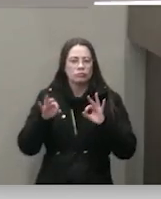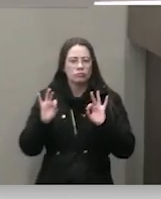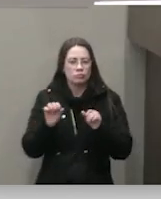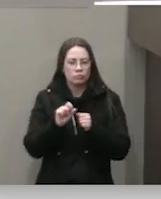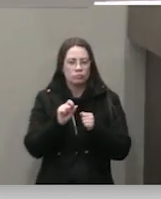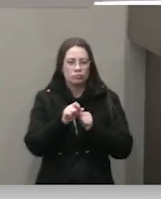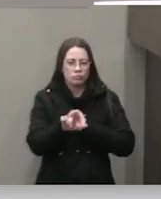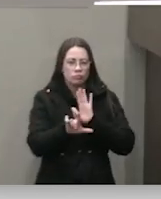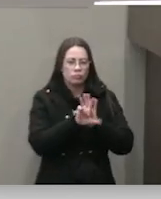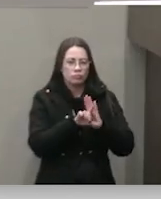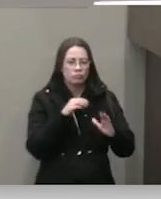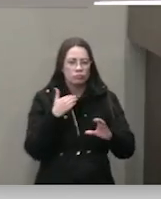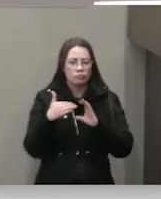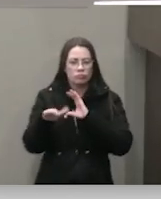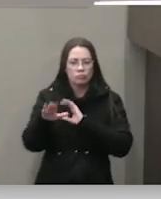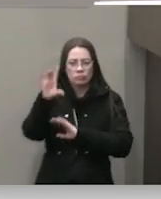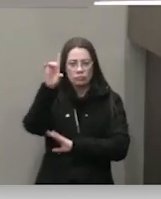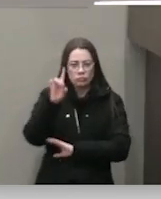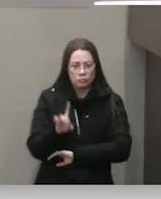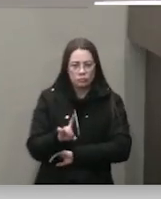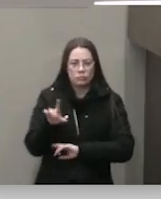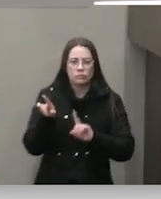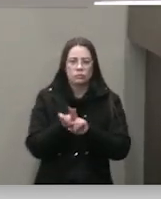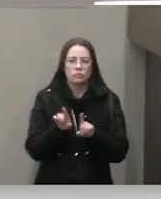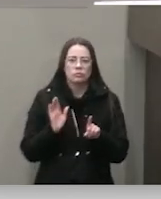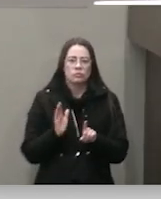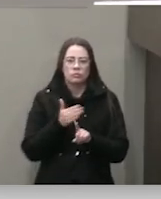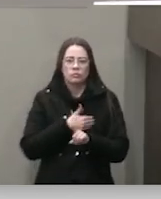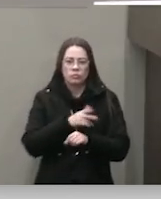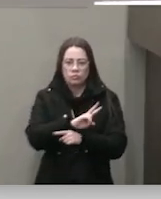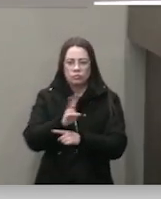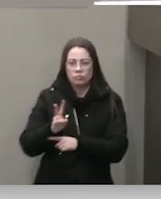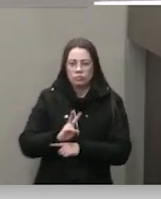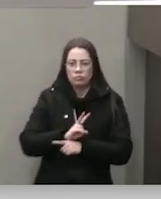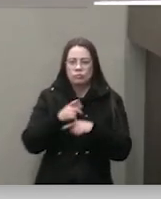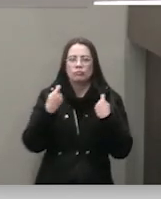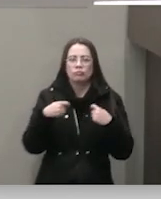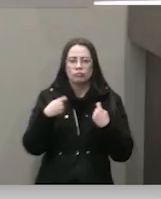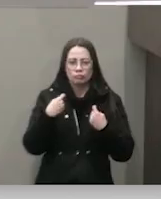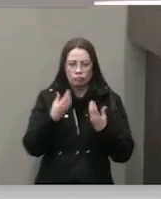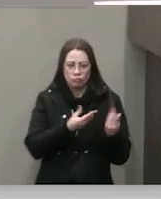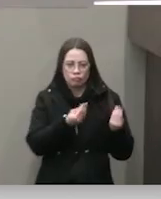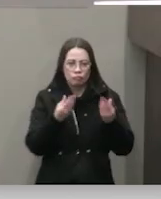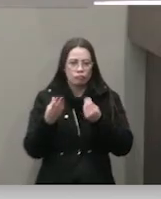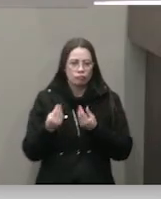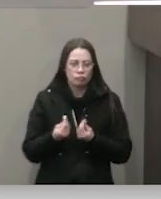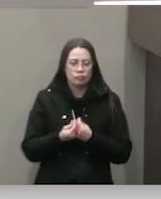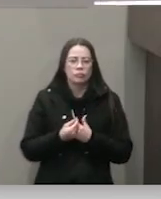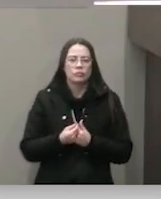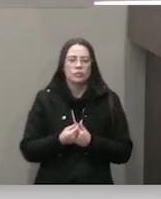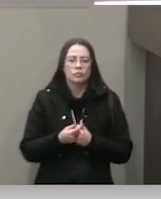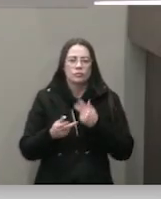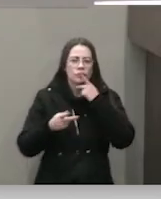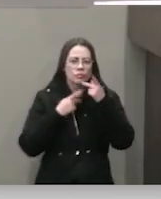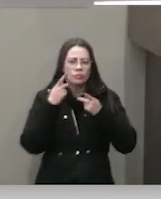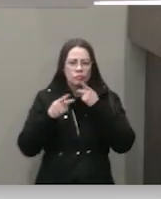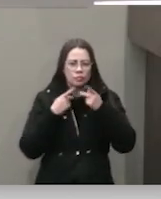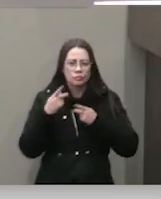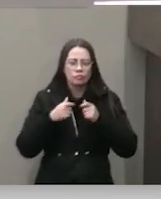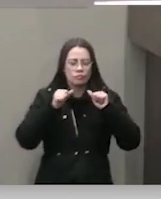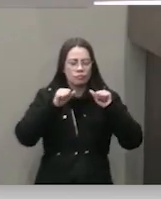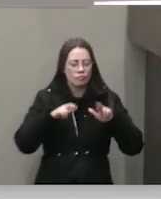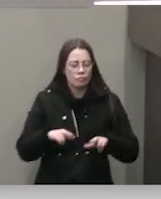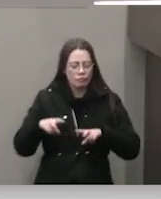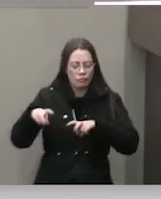essa lei e repassar esse direito para os nossos agentes que merecem muito e nem se fale da